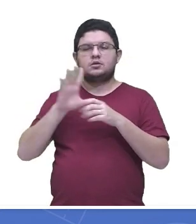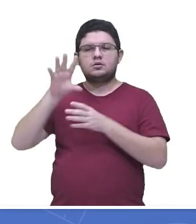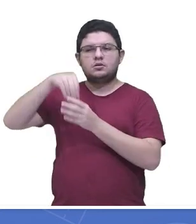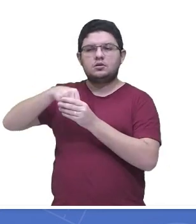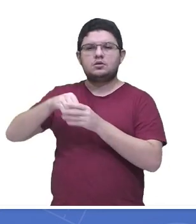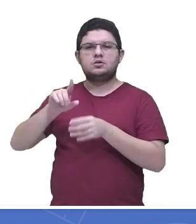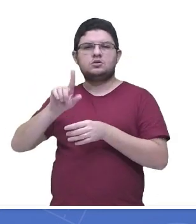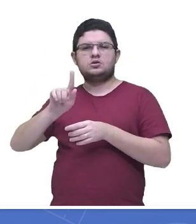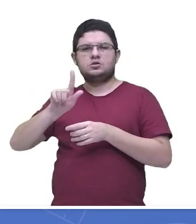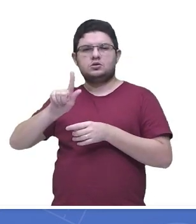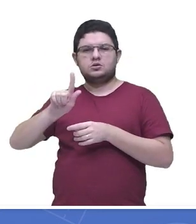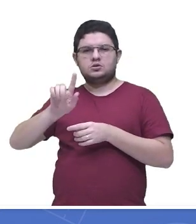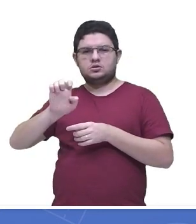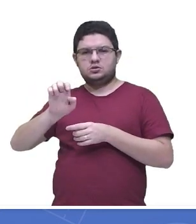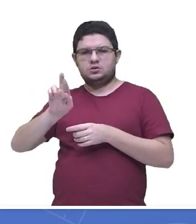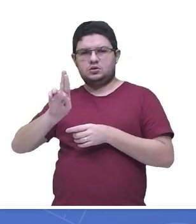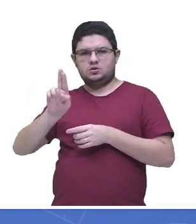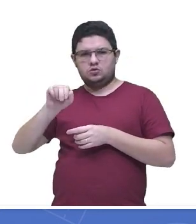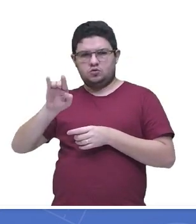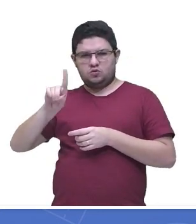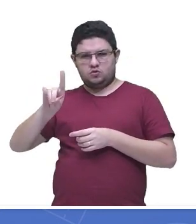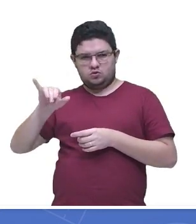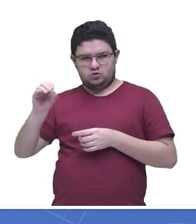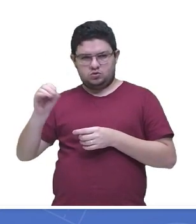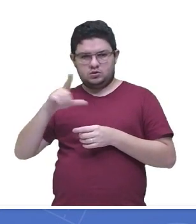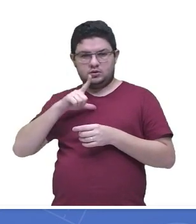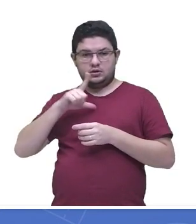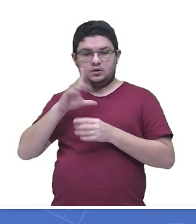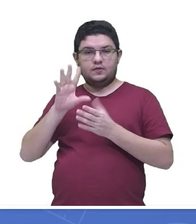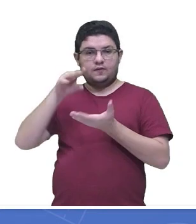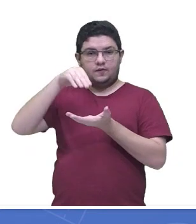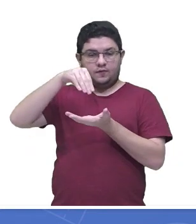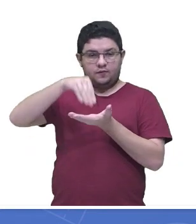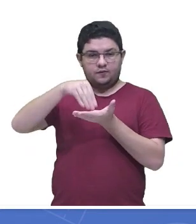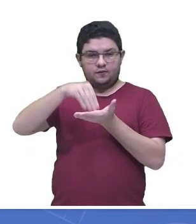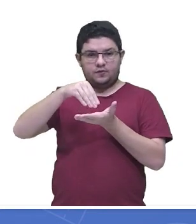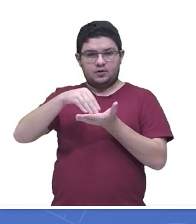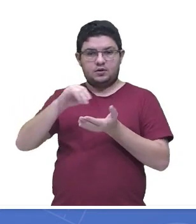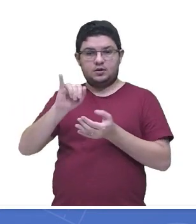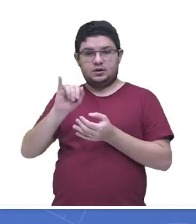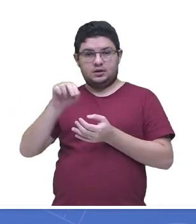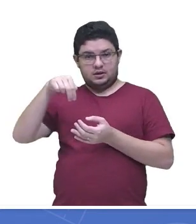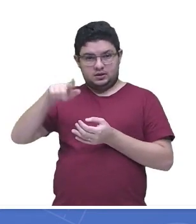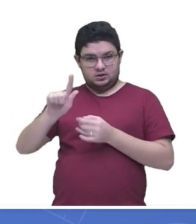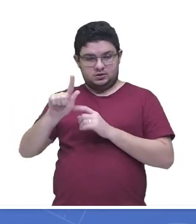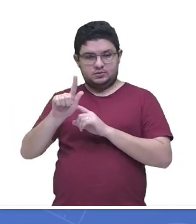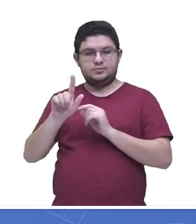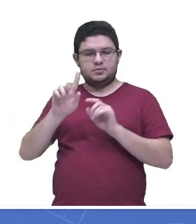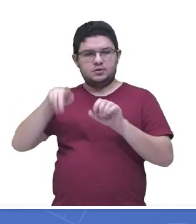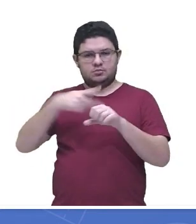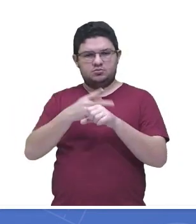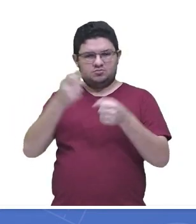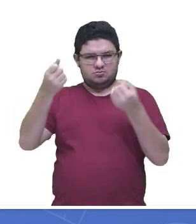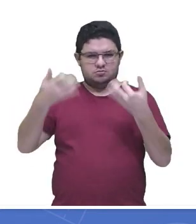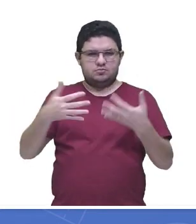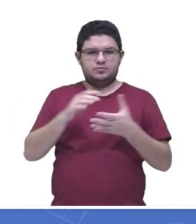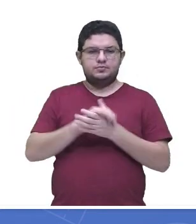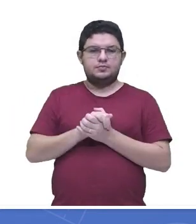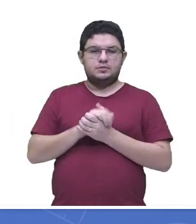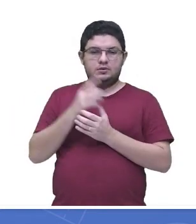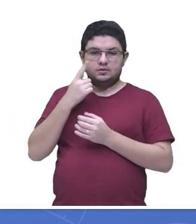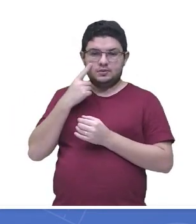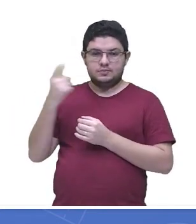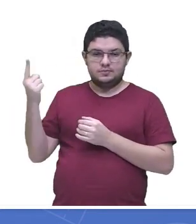aquela terminação em inglês ing, tá? Eu vou falar para vocês melhor depois. I was watching TV. I